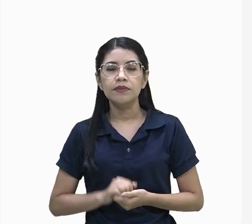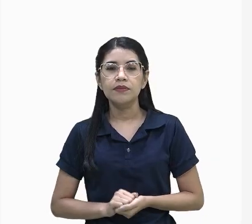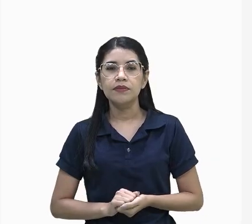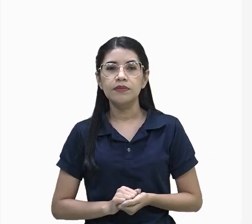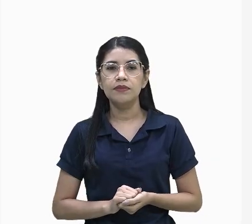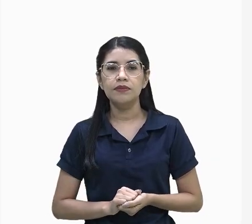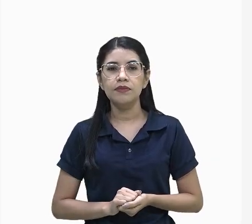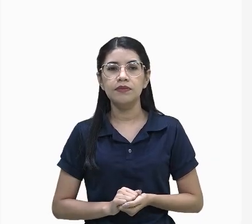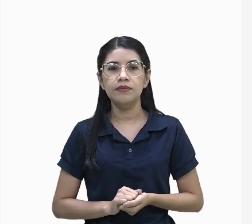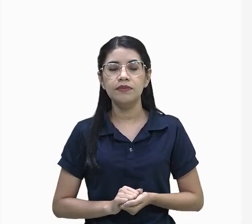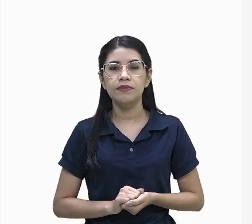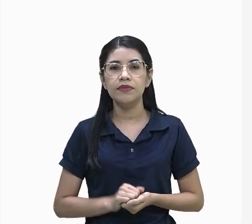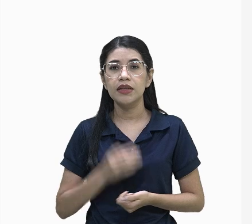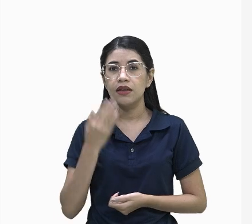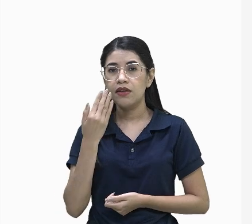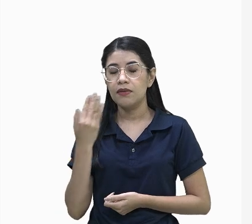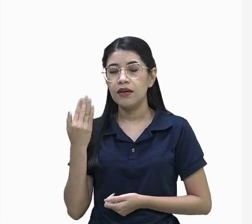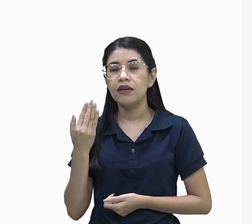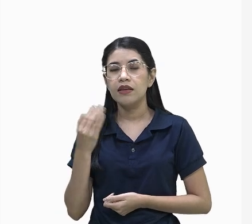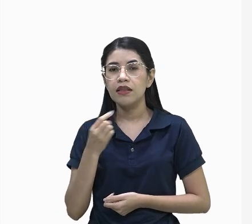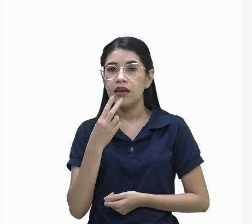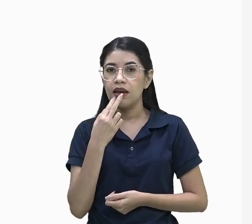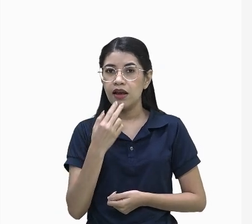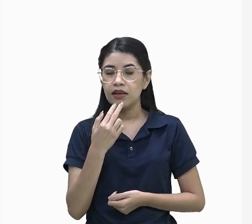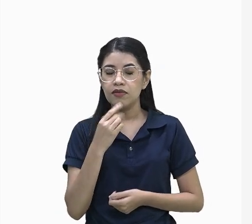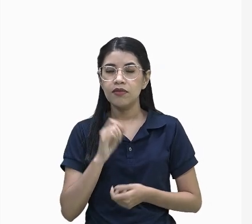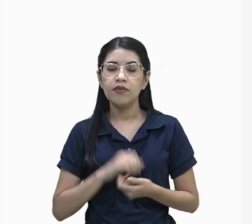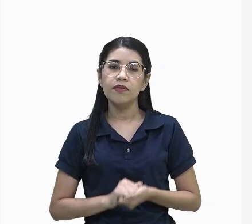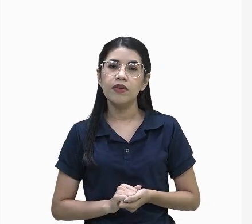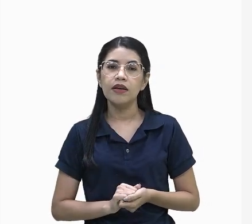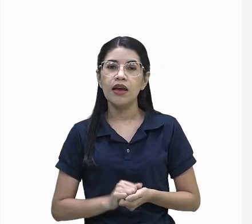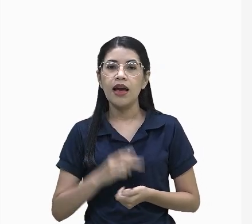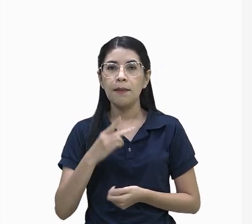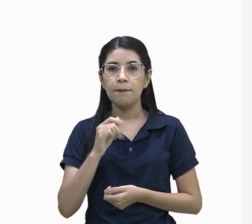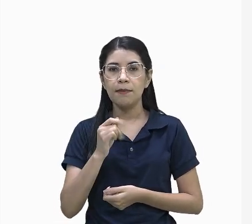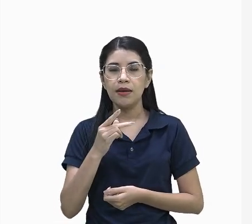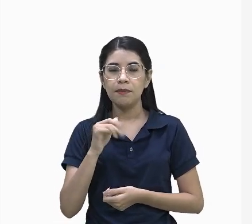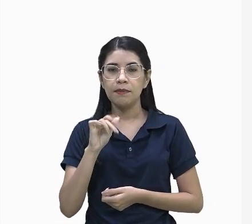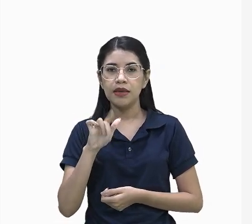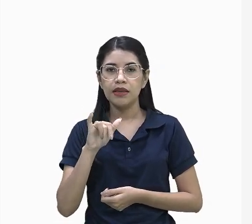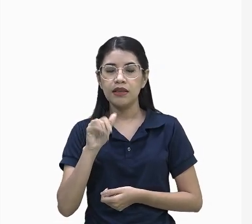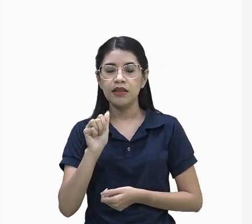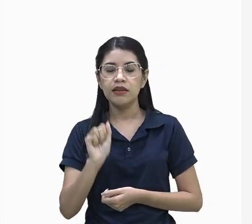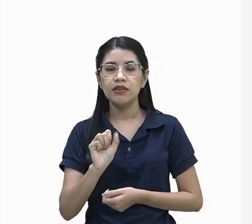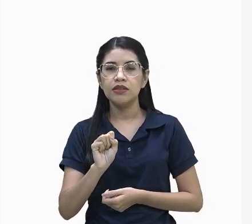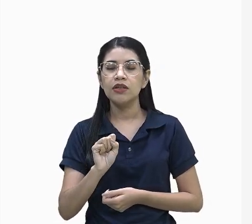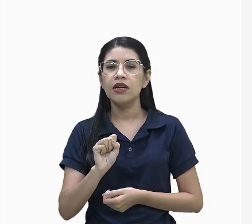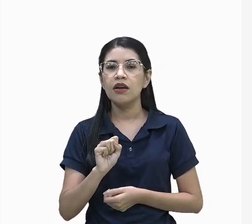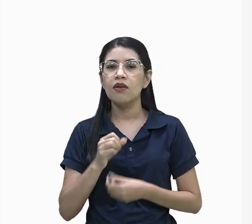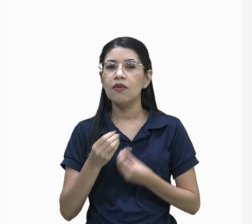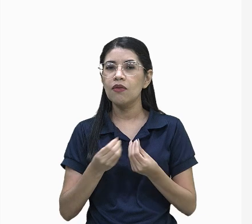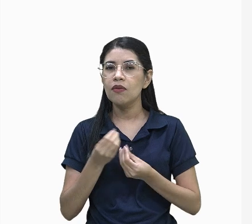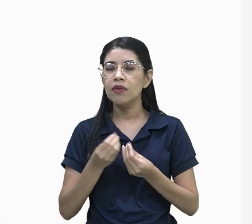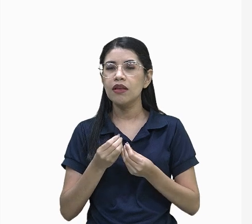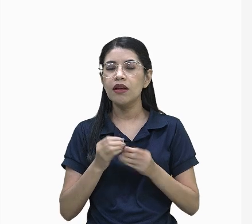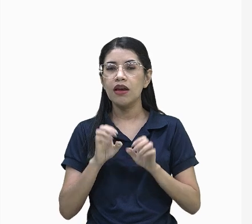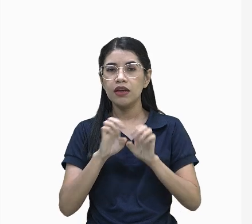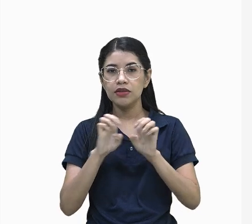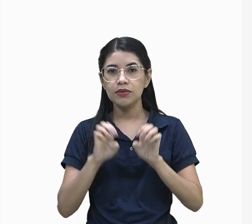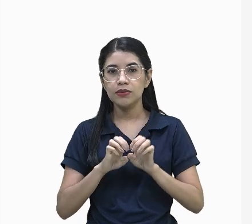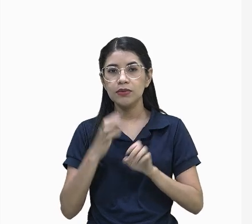Então, nós temos a língua. Quando eu falei das papilas gustativas, elas se apresentam aí anatomicamente nessas formas,